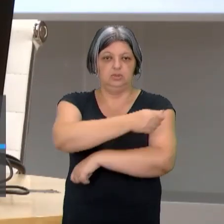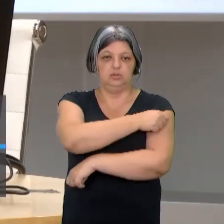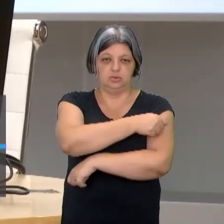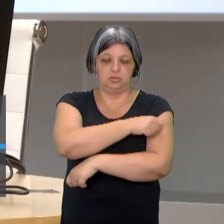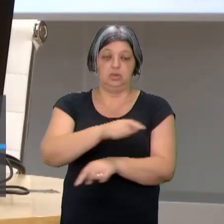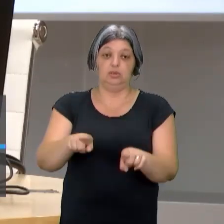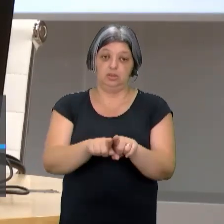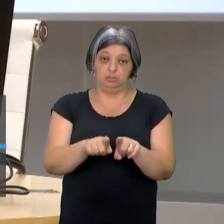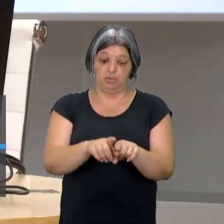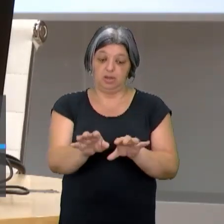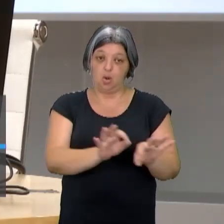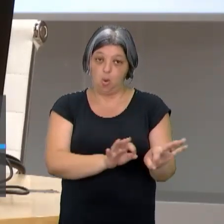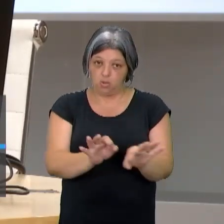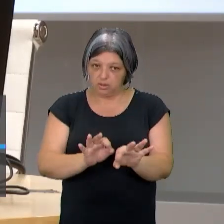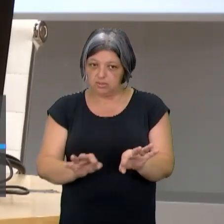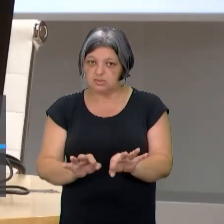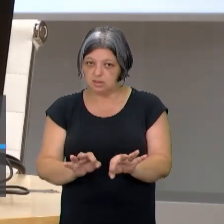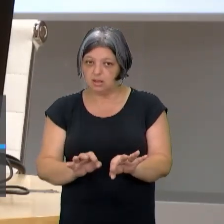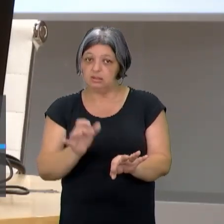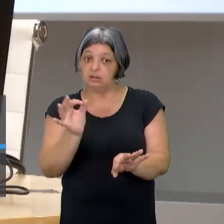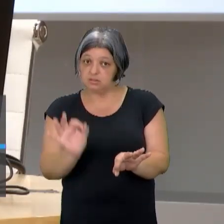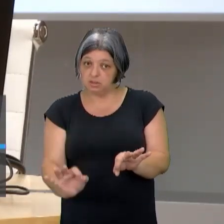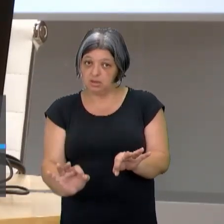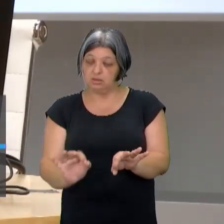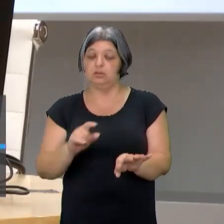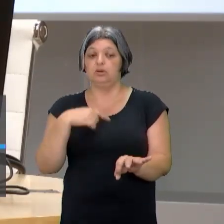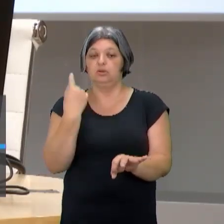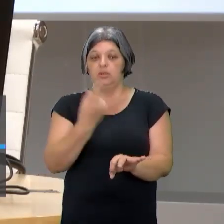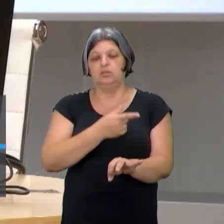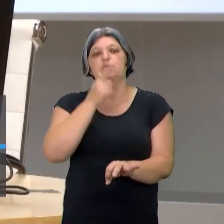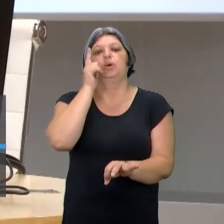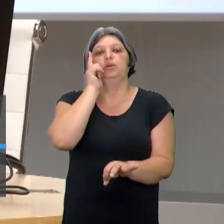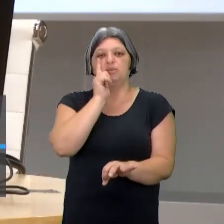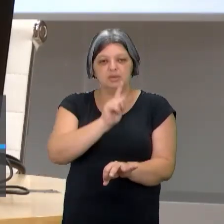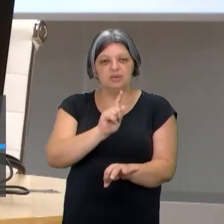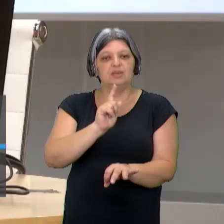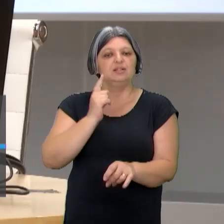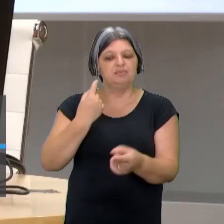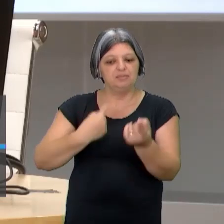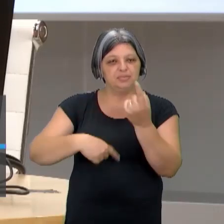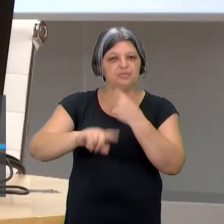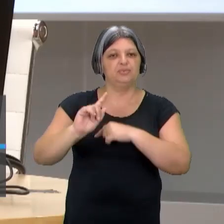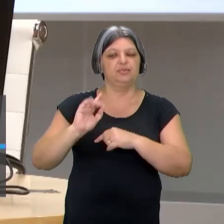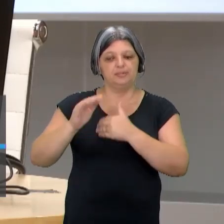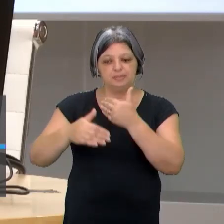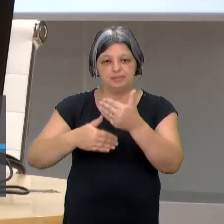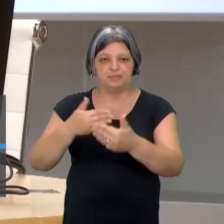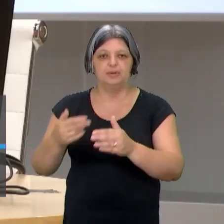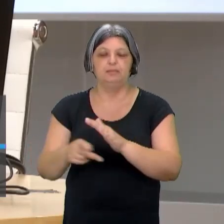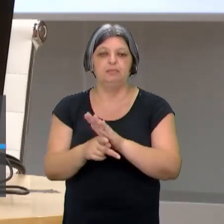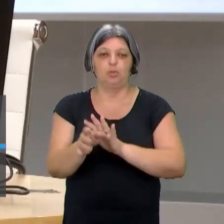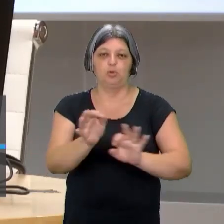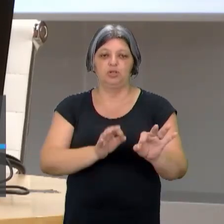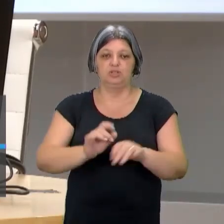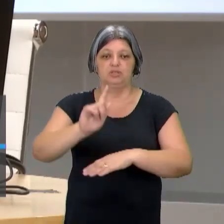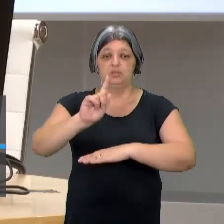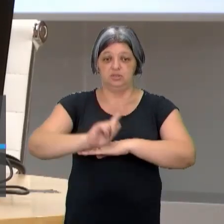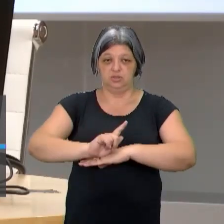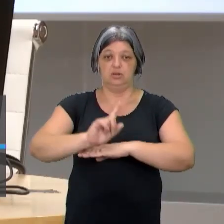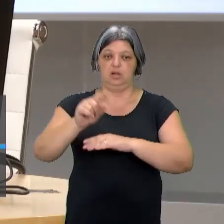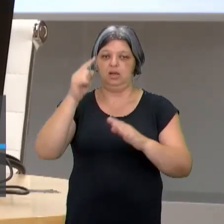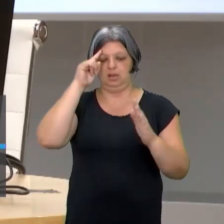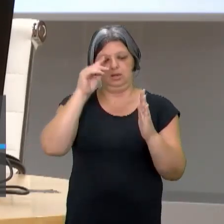também muito bem organizadas, né, a gente vai cada vez mais conseguir atingir aquela premissa da excelência em gestão. E a agenda, ela